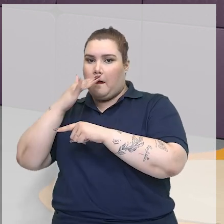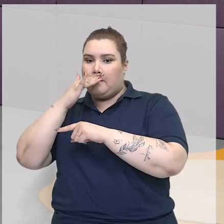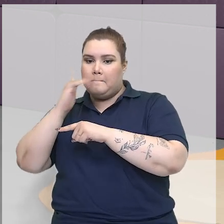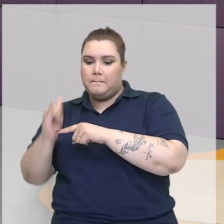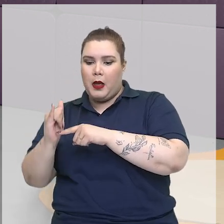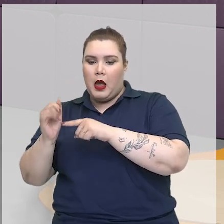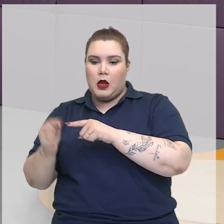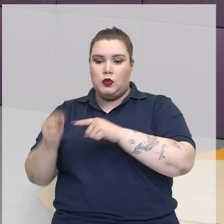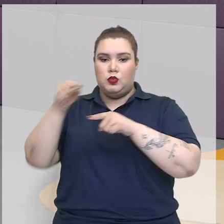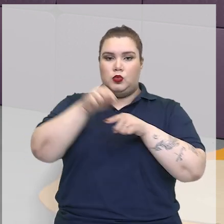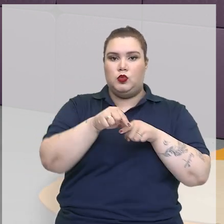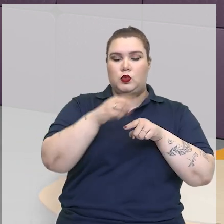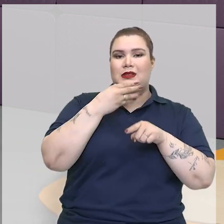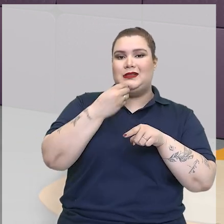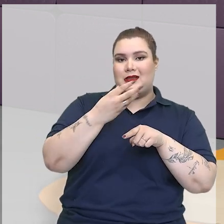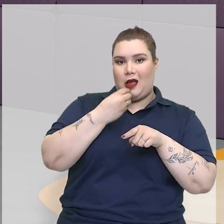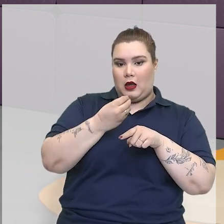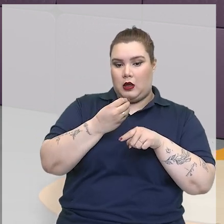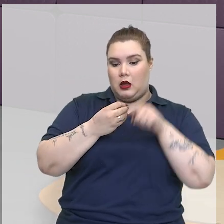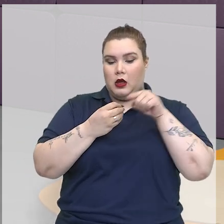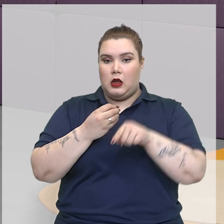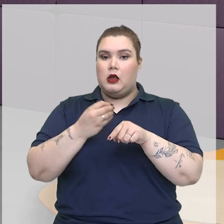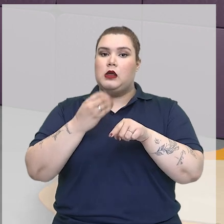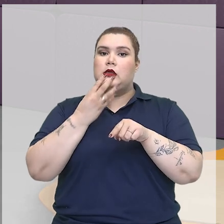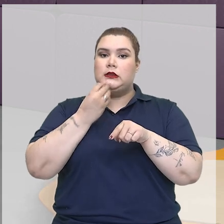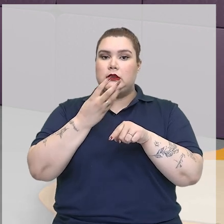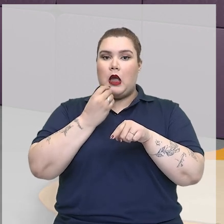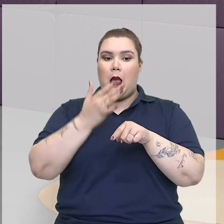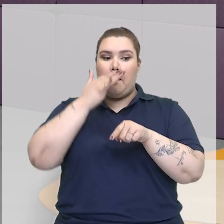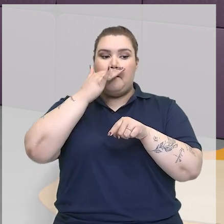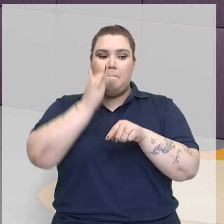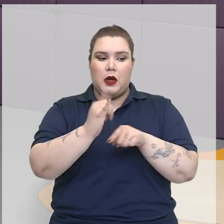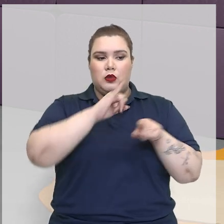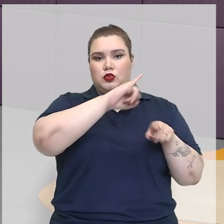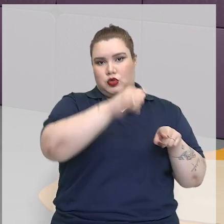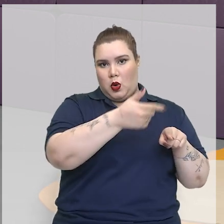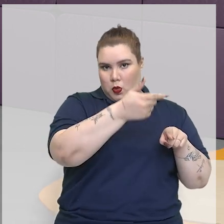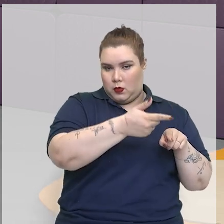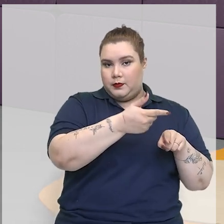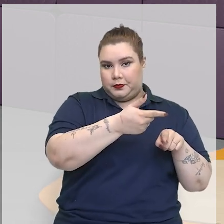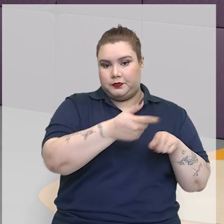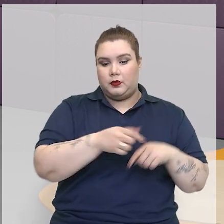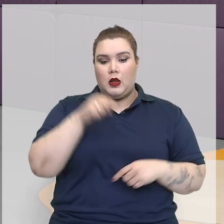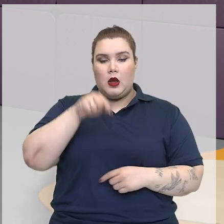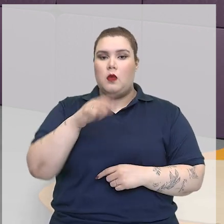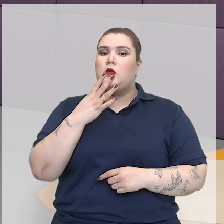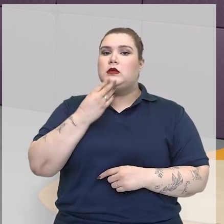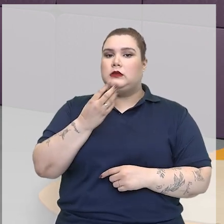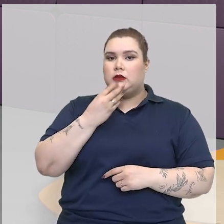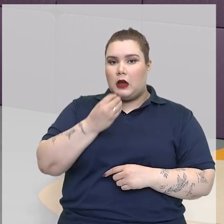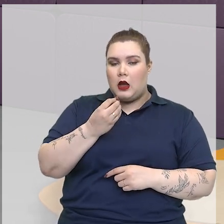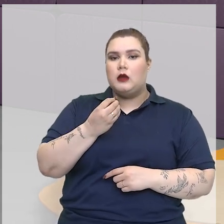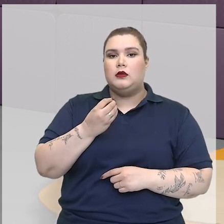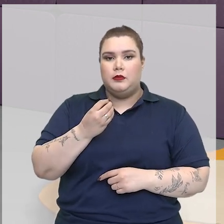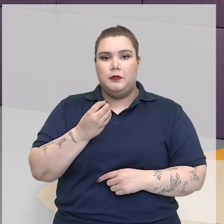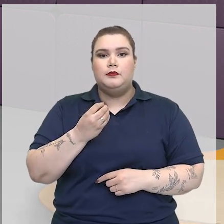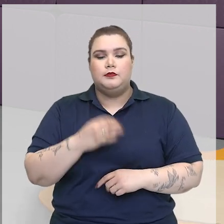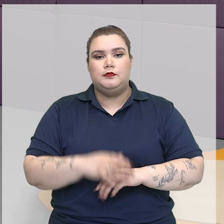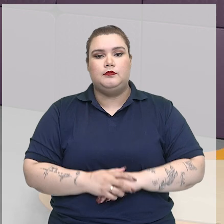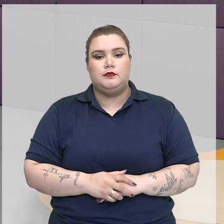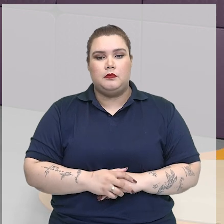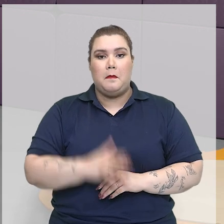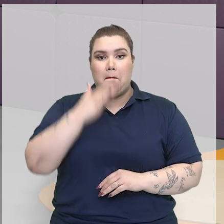Jacó. Já Isaque, né, que é o segundo patriarca dos hebreus, ele é o pai de Jacó.